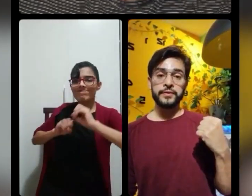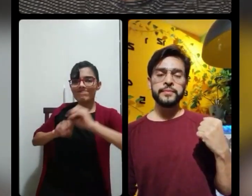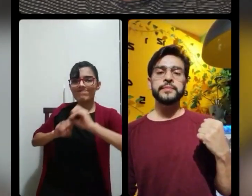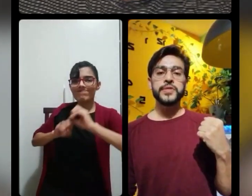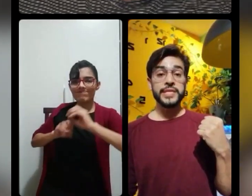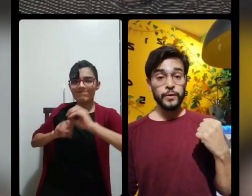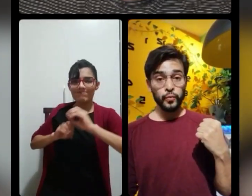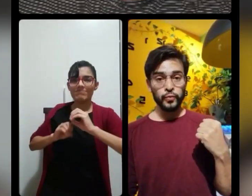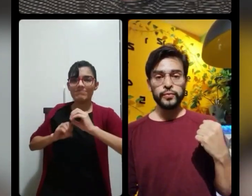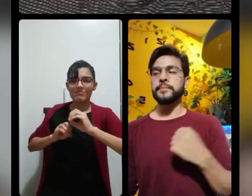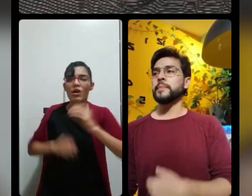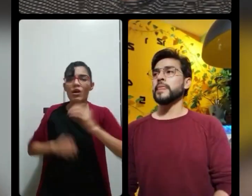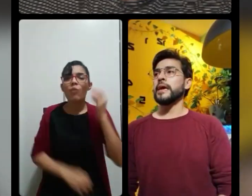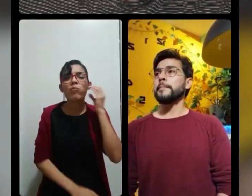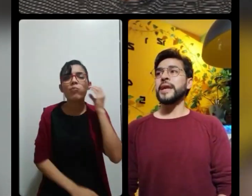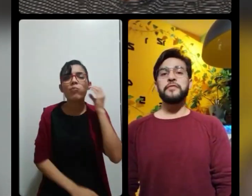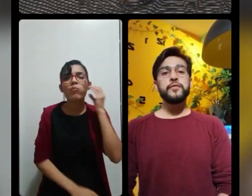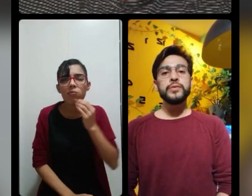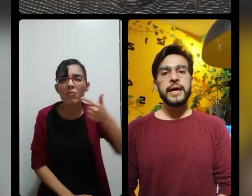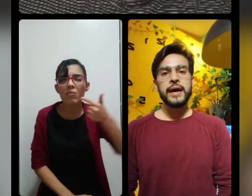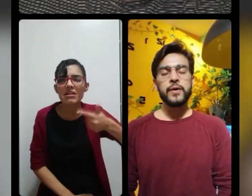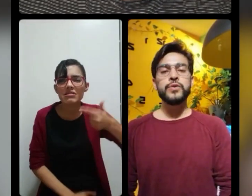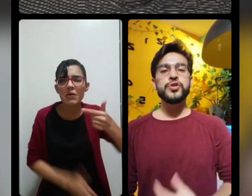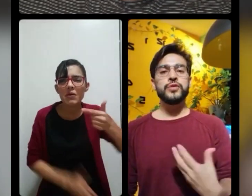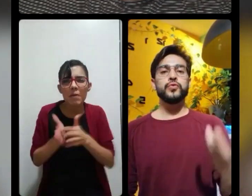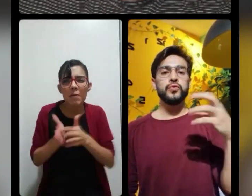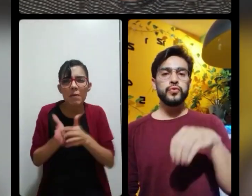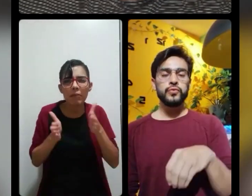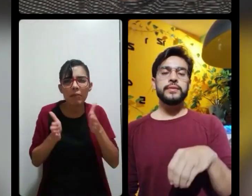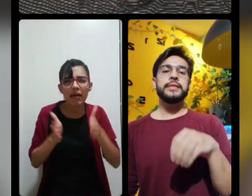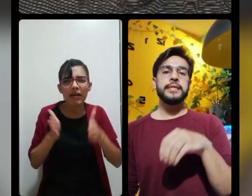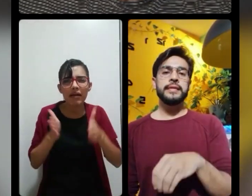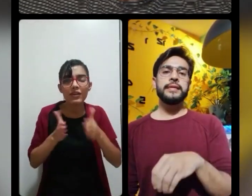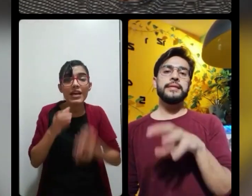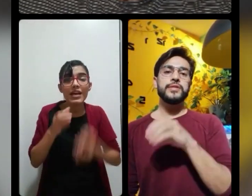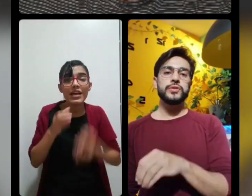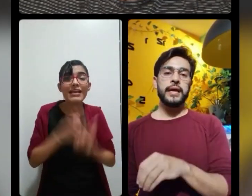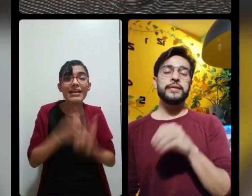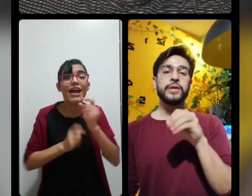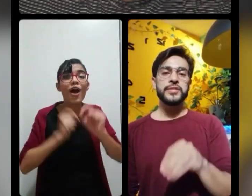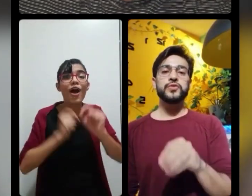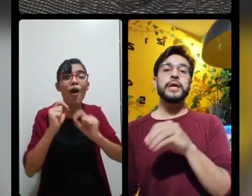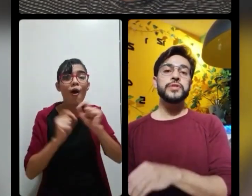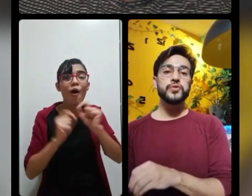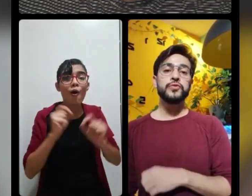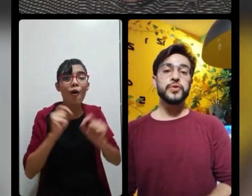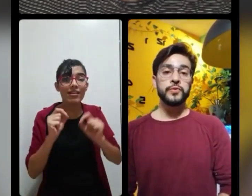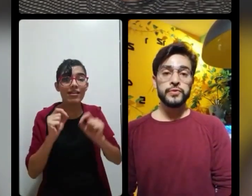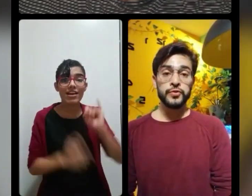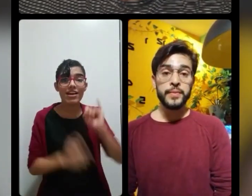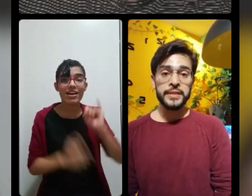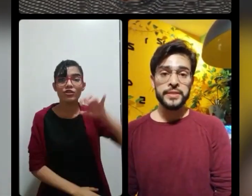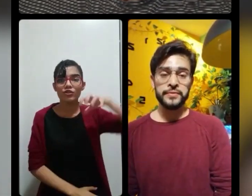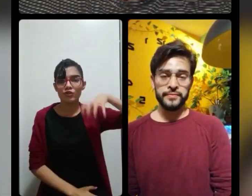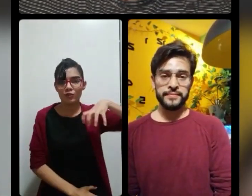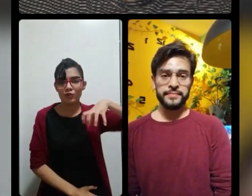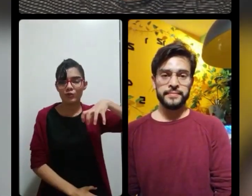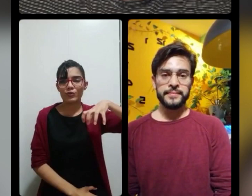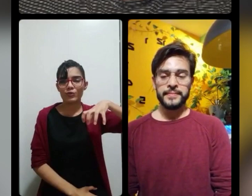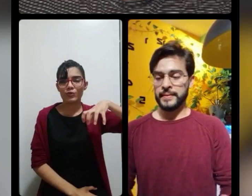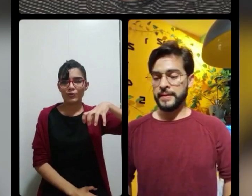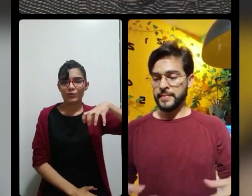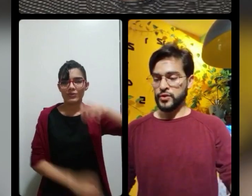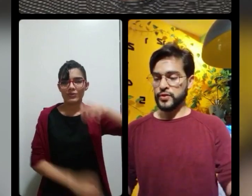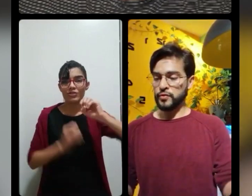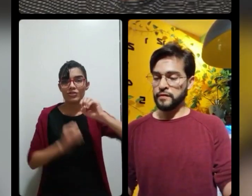Dom Pedro II, para fundar o Instituto Educacional de Surdos Mudos do Brasil.